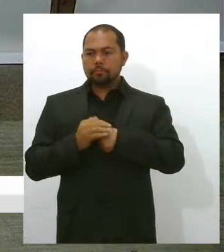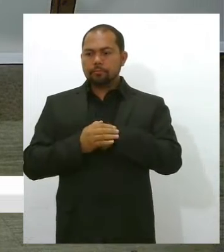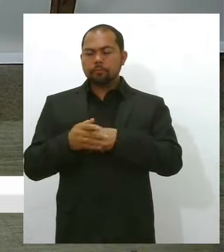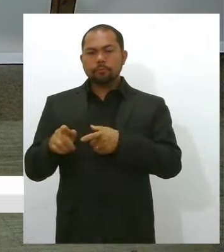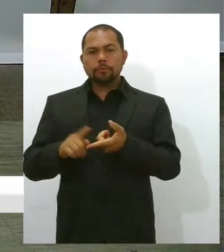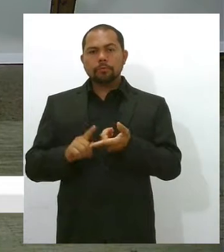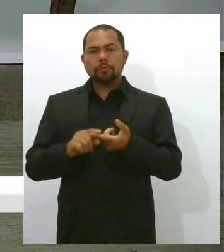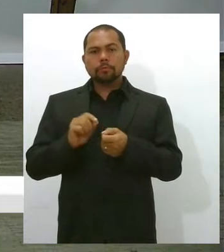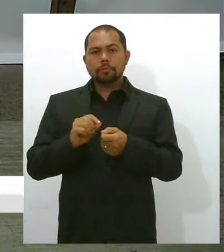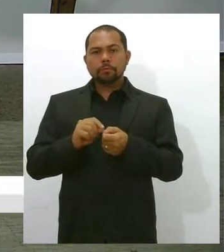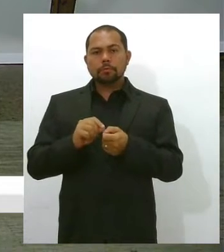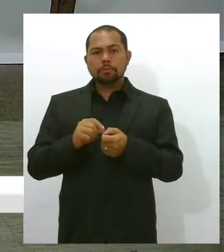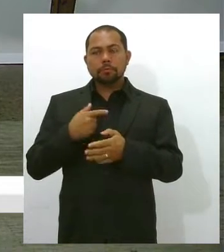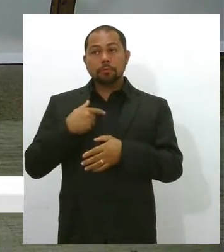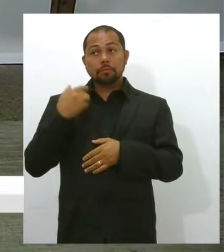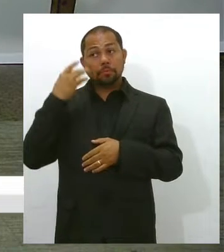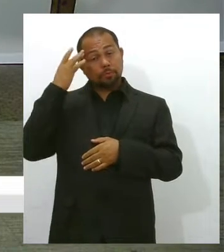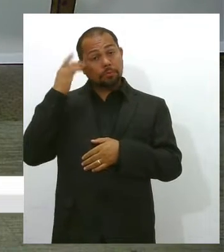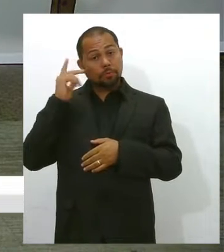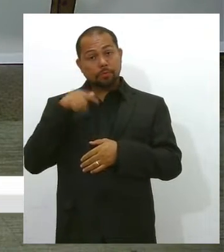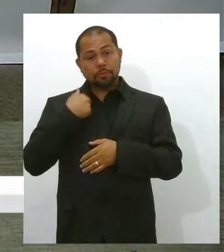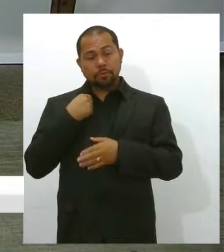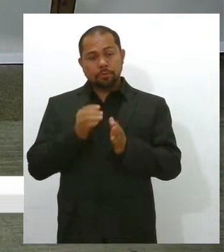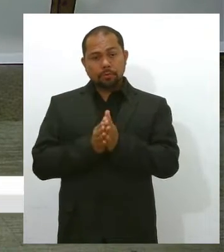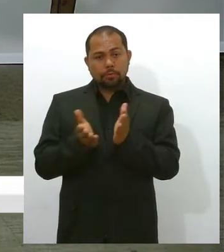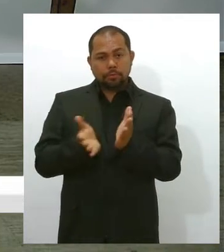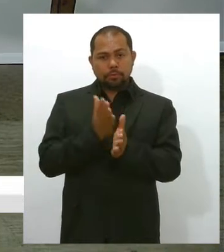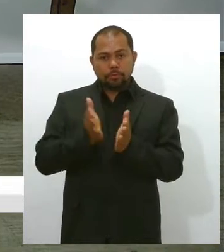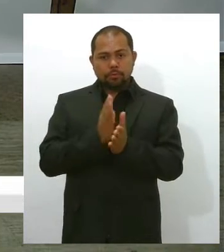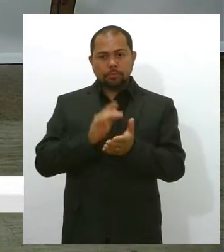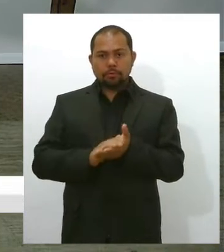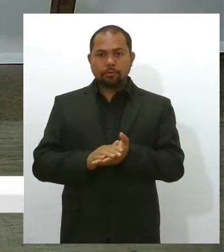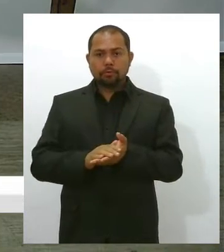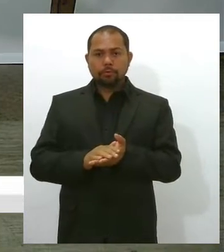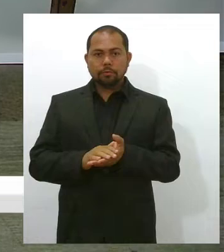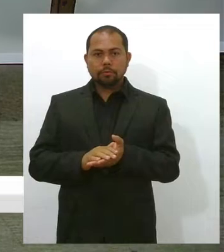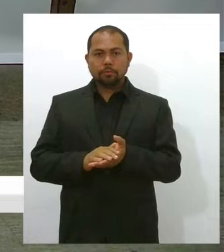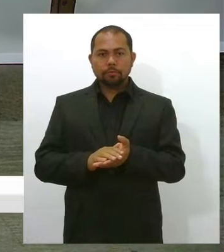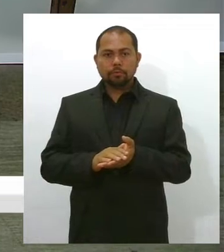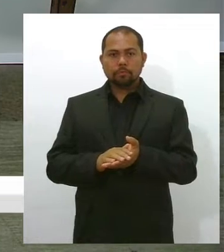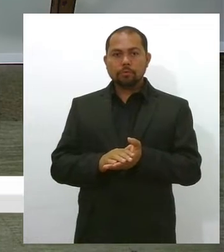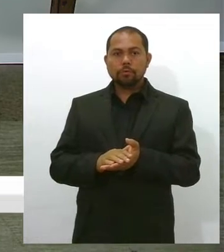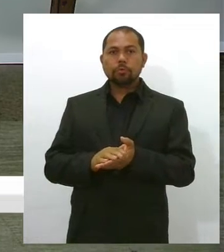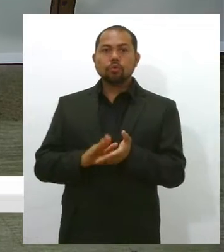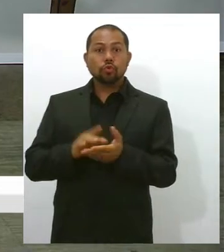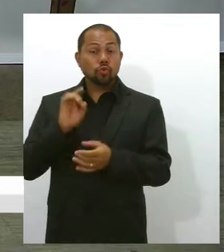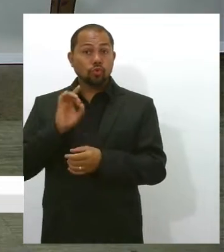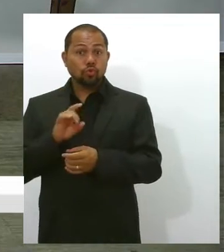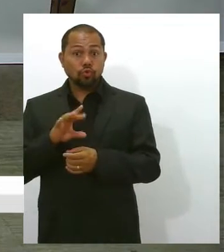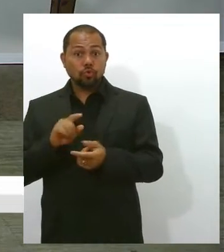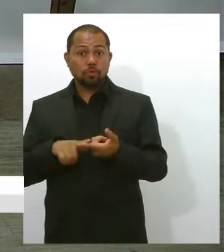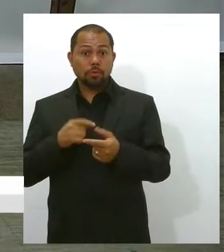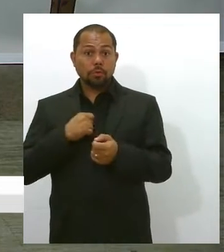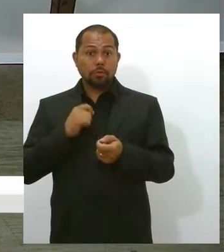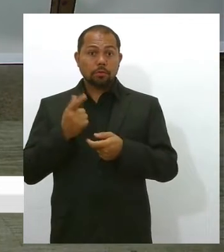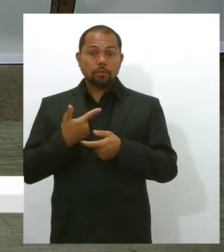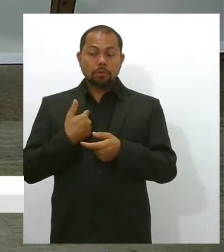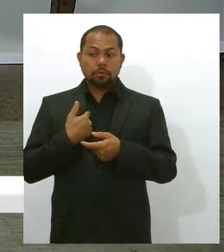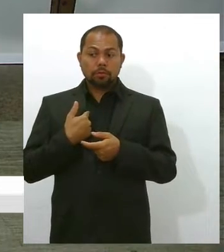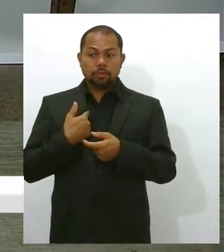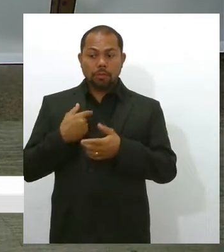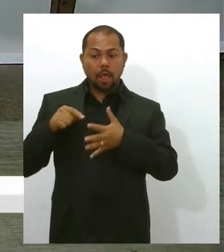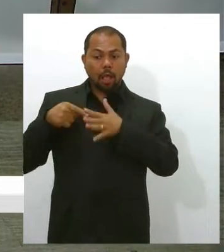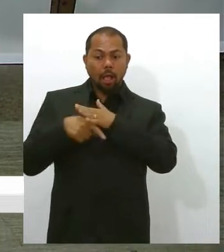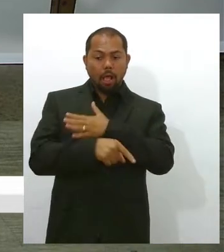gente aqui o livro, apesar de ser um grande feito, é só um mote pra gente extrapolar todos os temas que, né, até porque pra